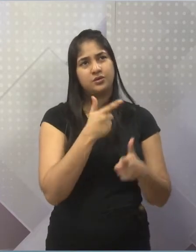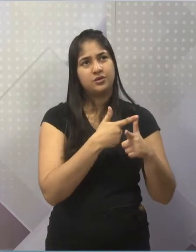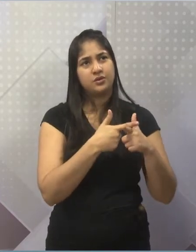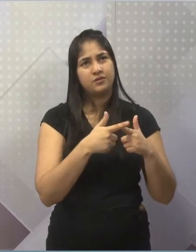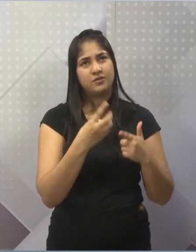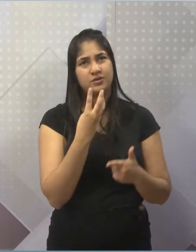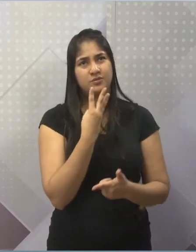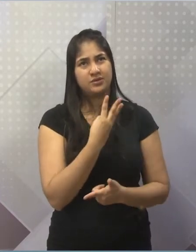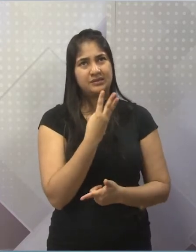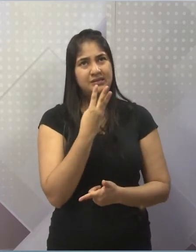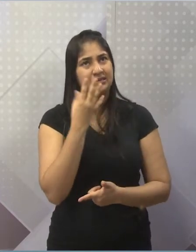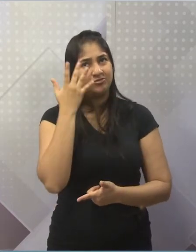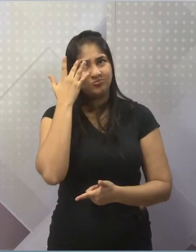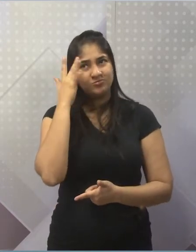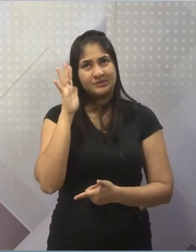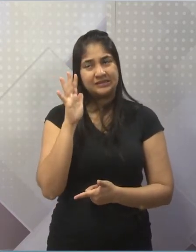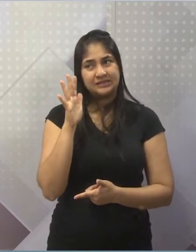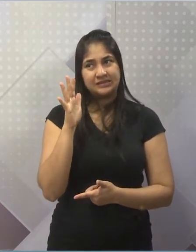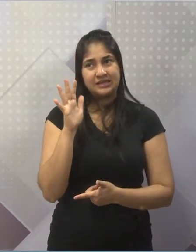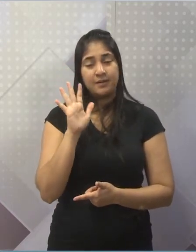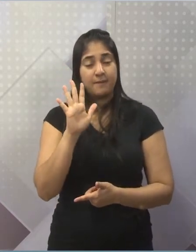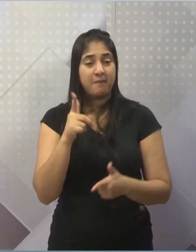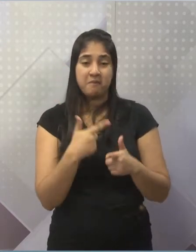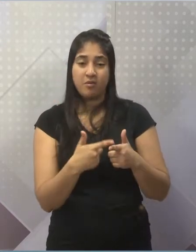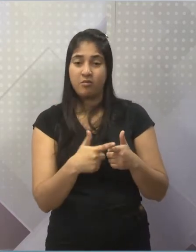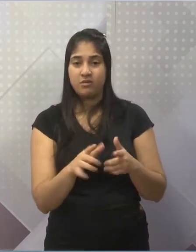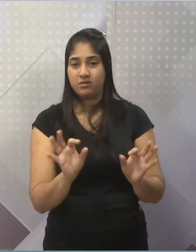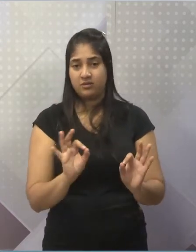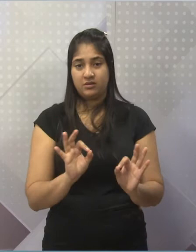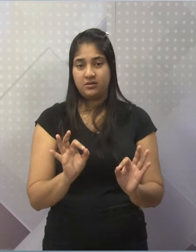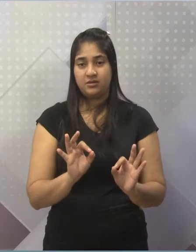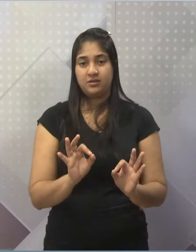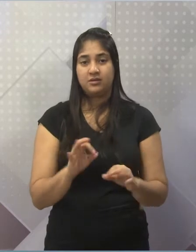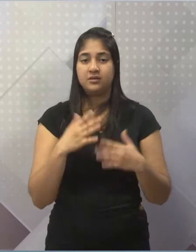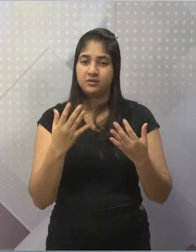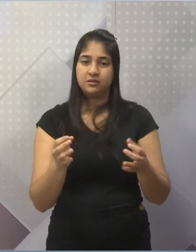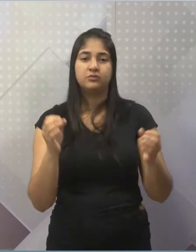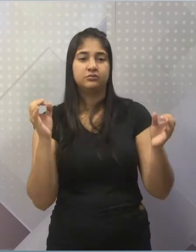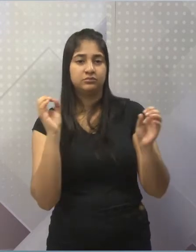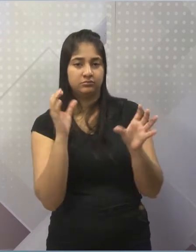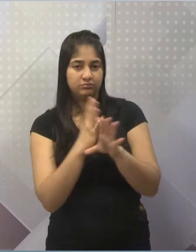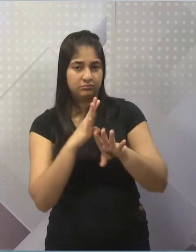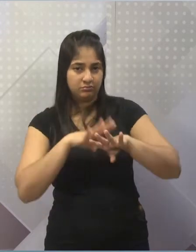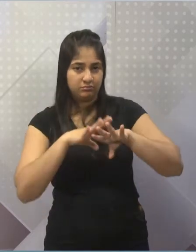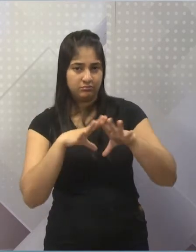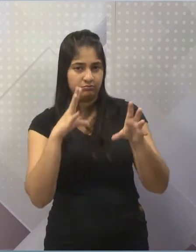por 3, eu não sei de cabeça, professora. Não tem problema, gente. Arma a conta.